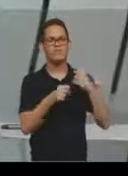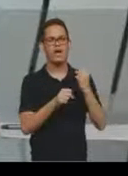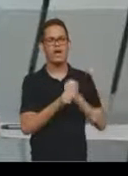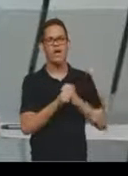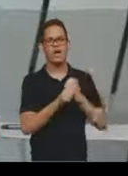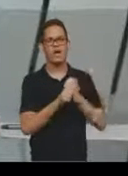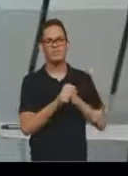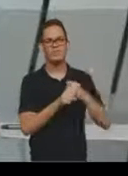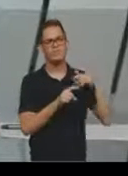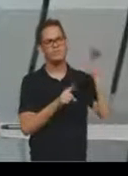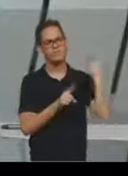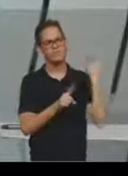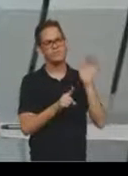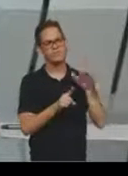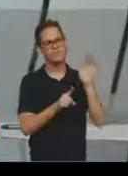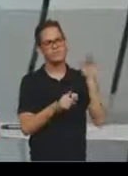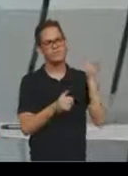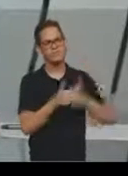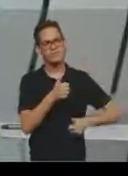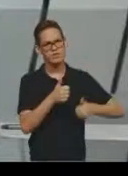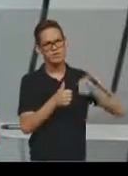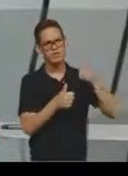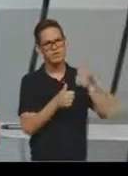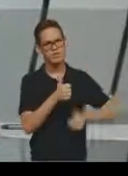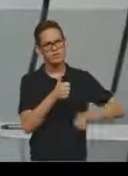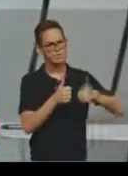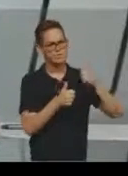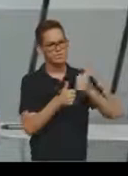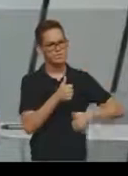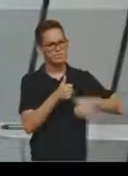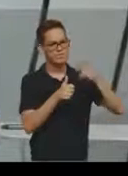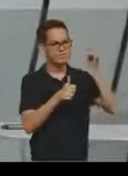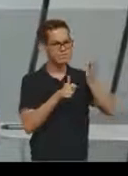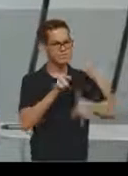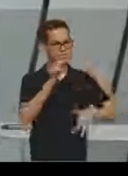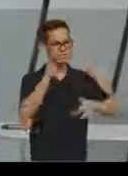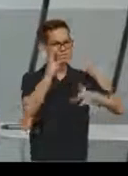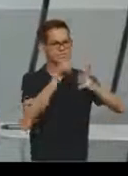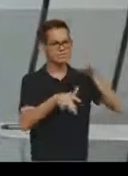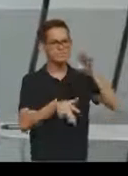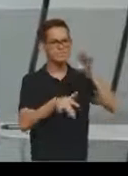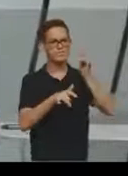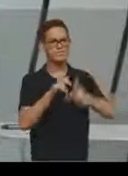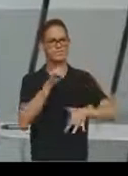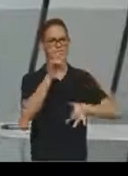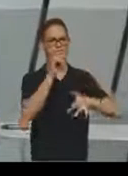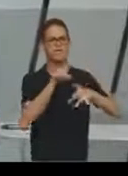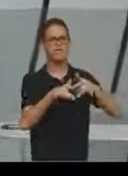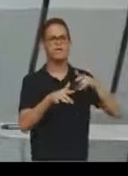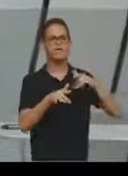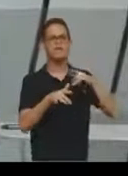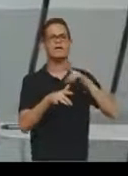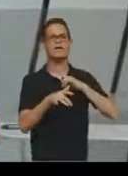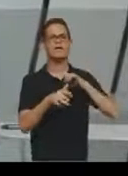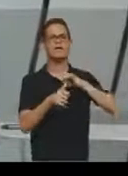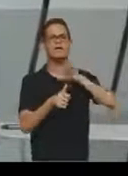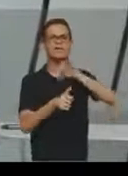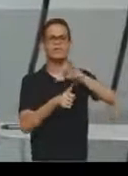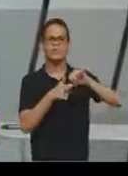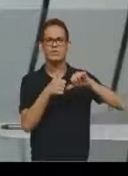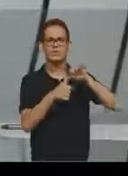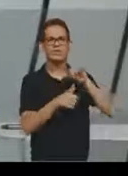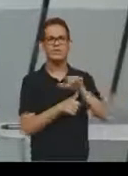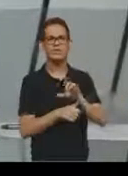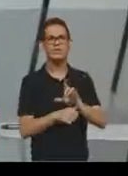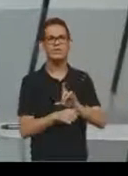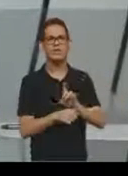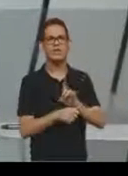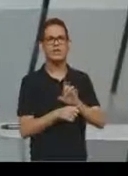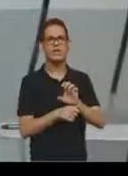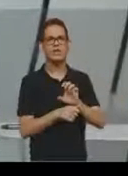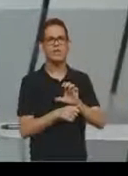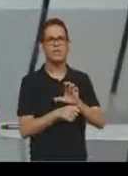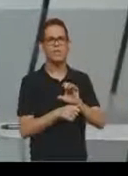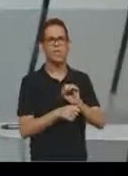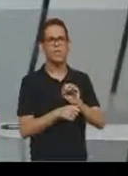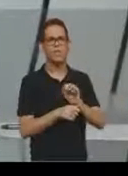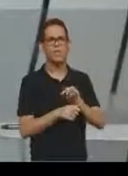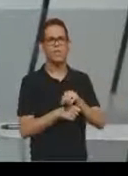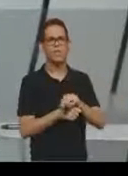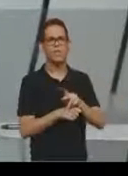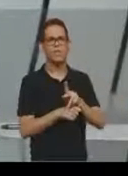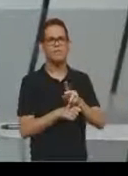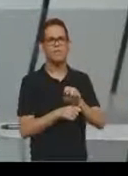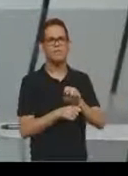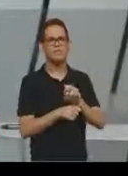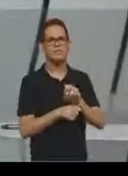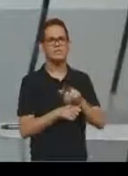nós sabemos que com o intemperismo, com a deposição de sedimentos, com a ação dos decompositores e tudo mais, forma-se,